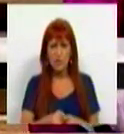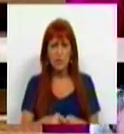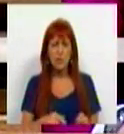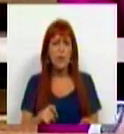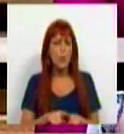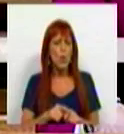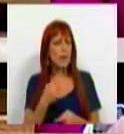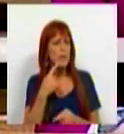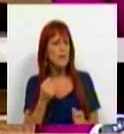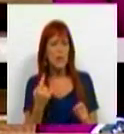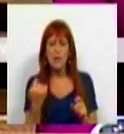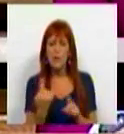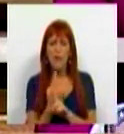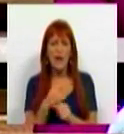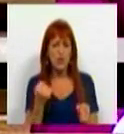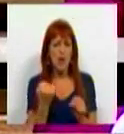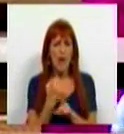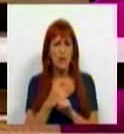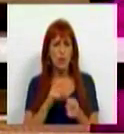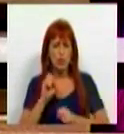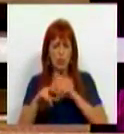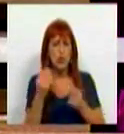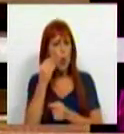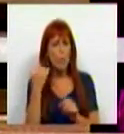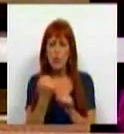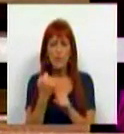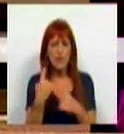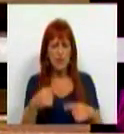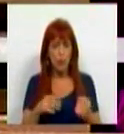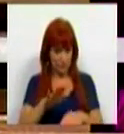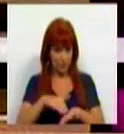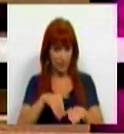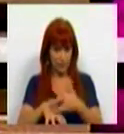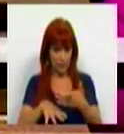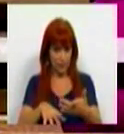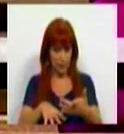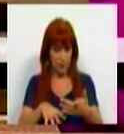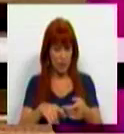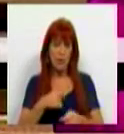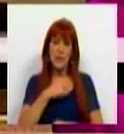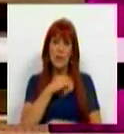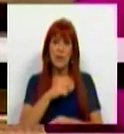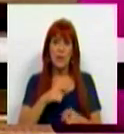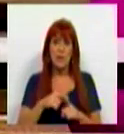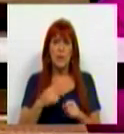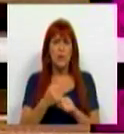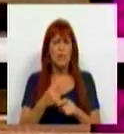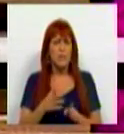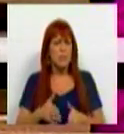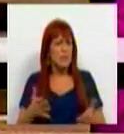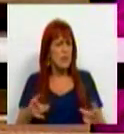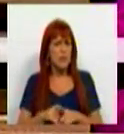entendida como um conjunto de ações que modernizem o modo como os serviços são prestados, suprimindo tarefas